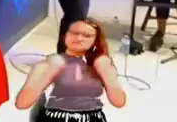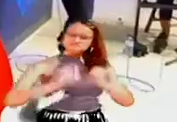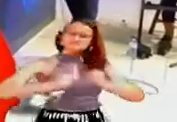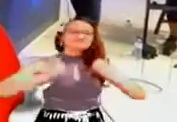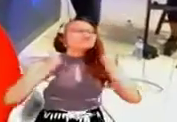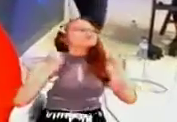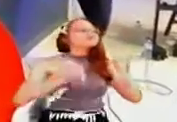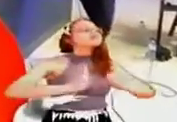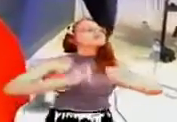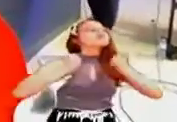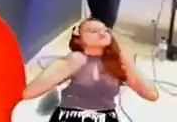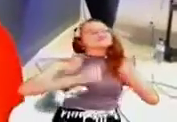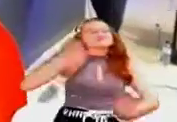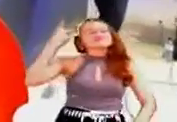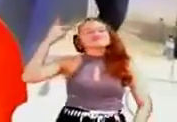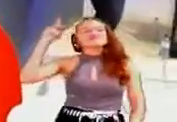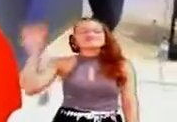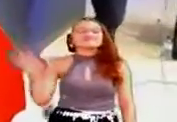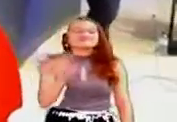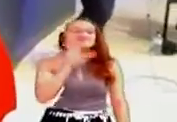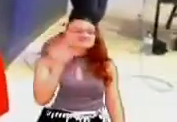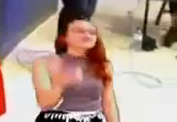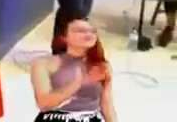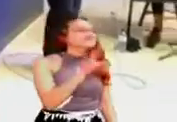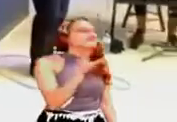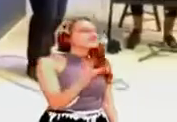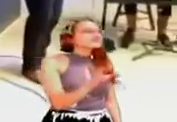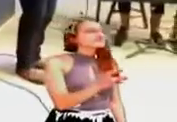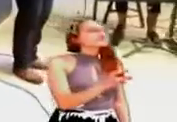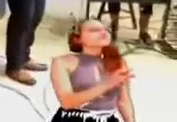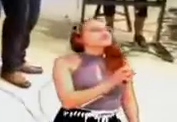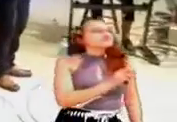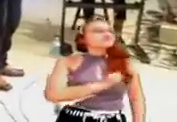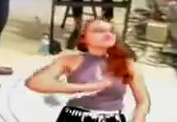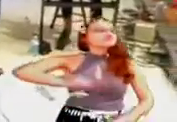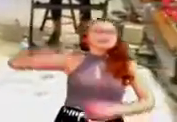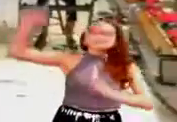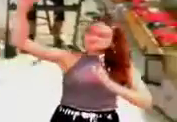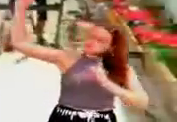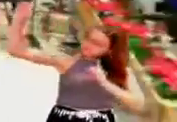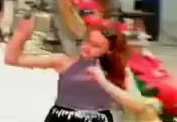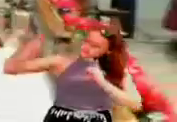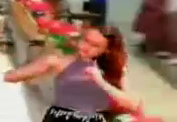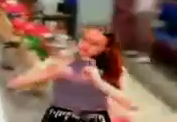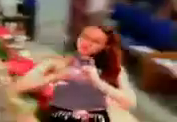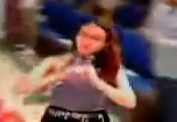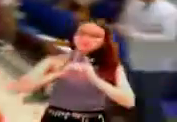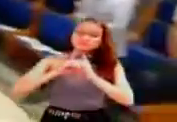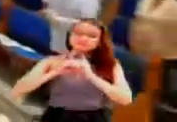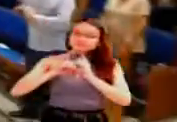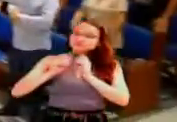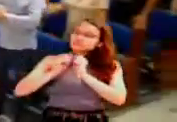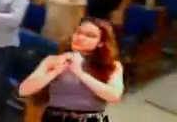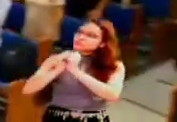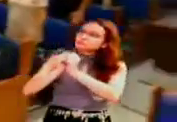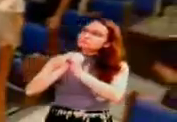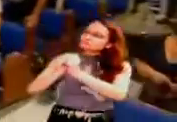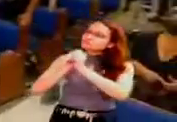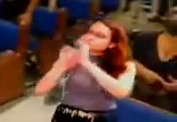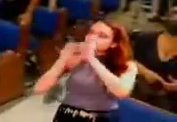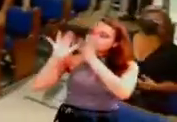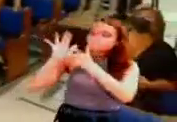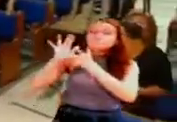no seu amor, até nos encontrarmos com Jesus,